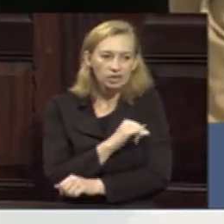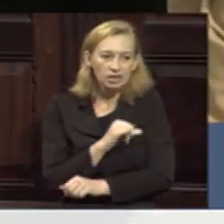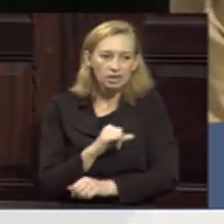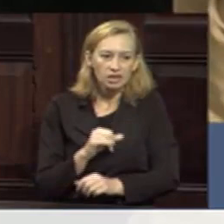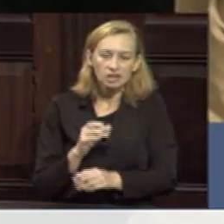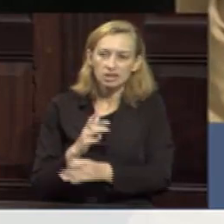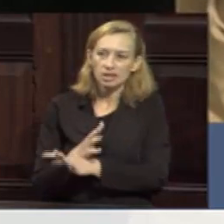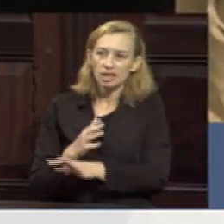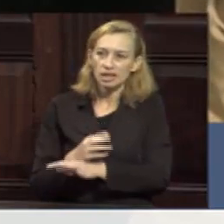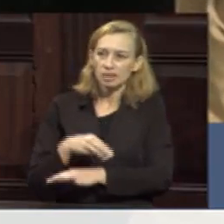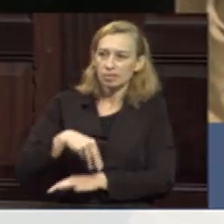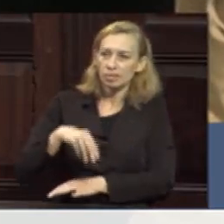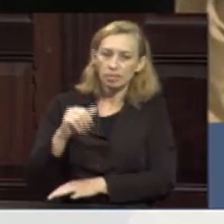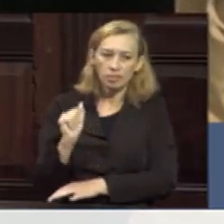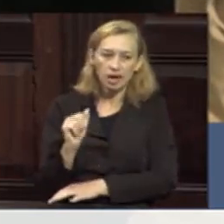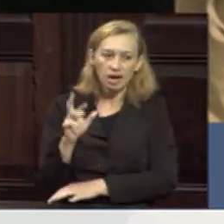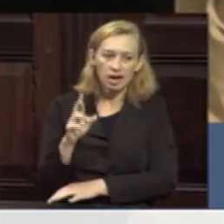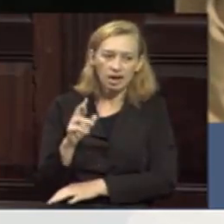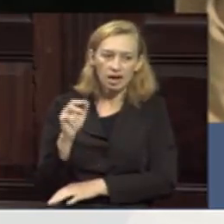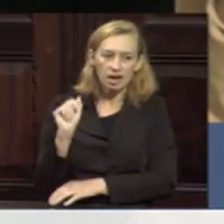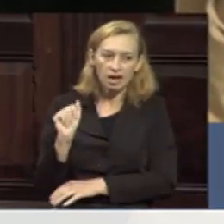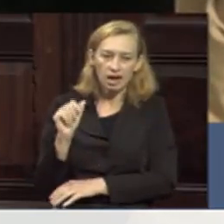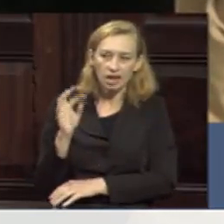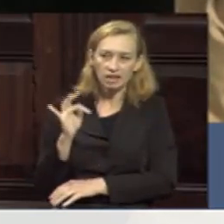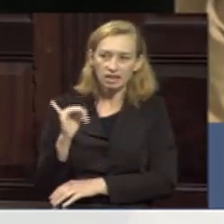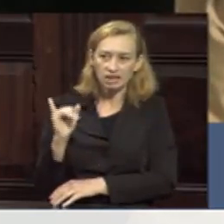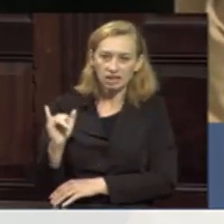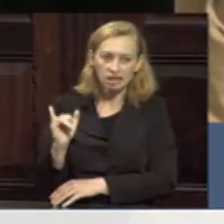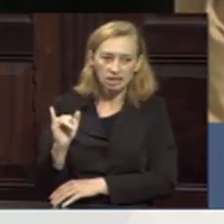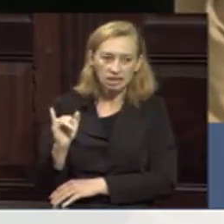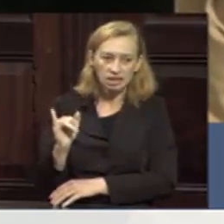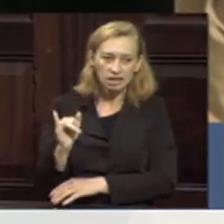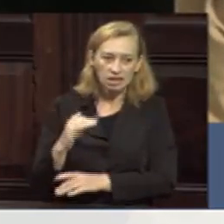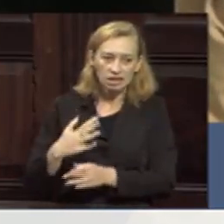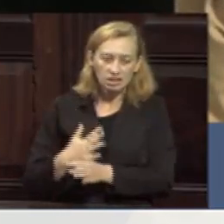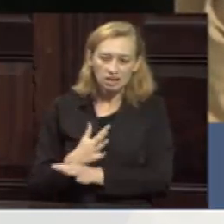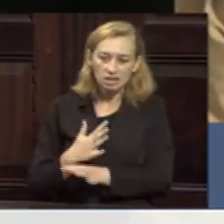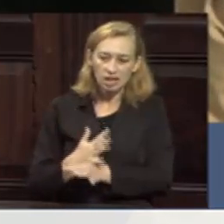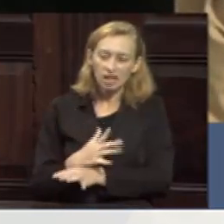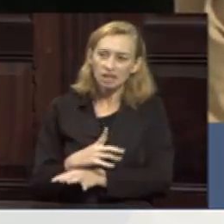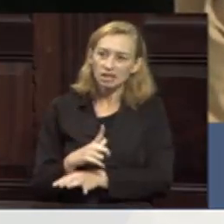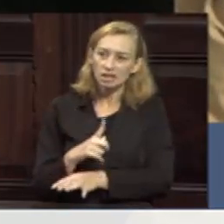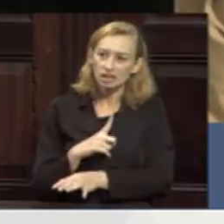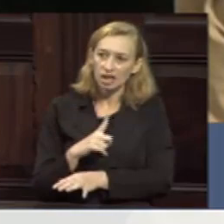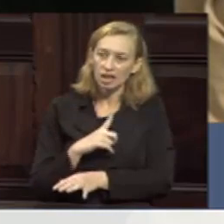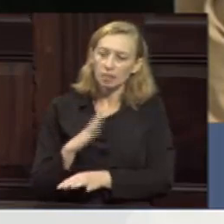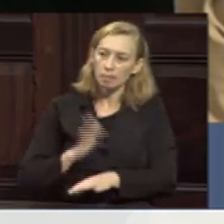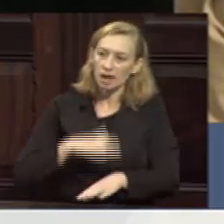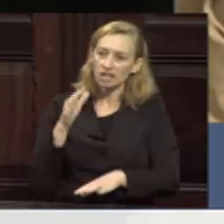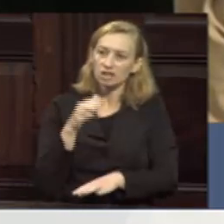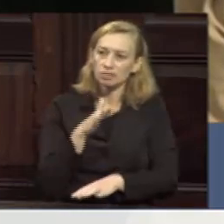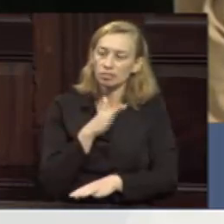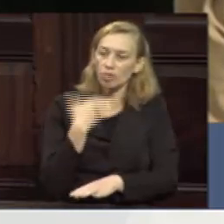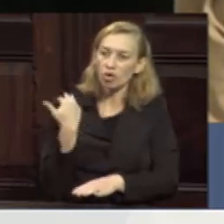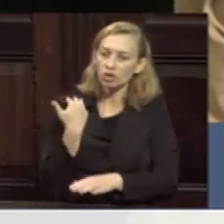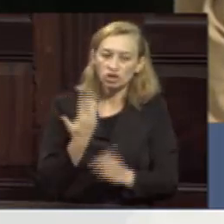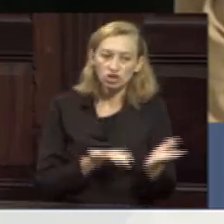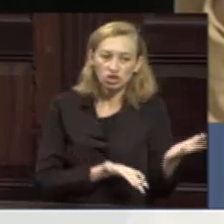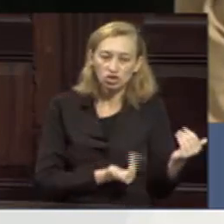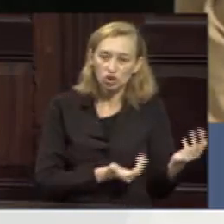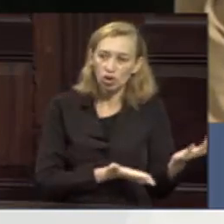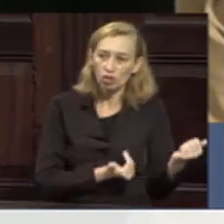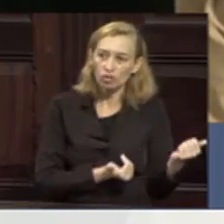Paraty é a cidade que mais comete homicídios de jovens